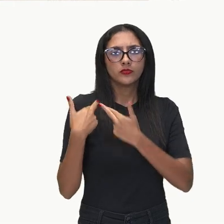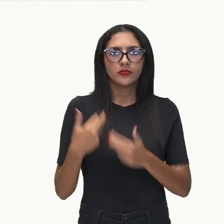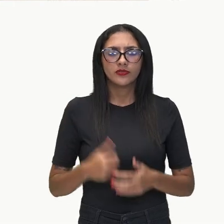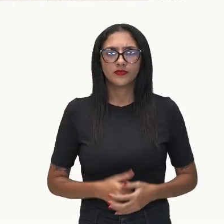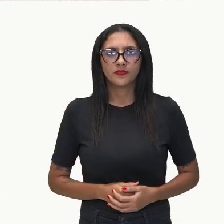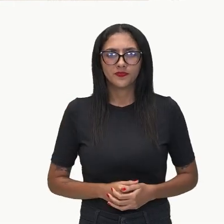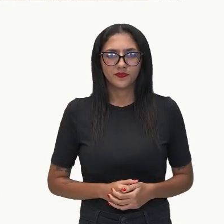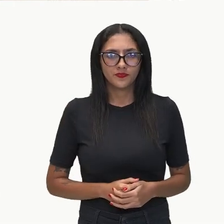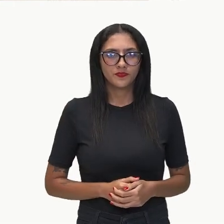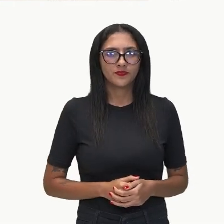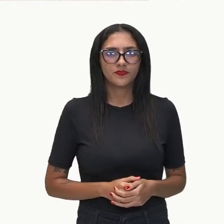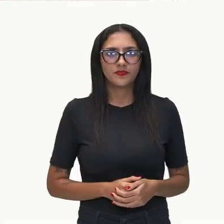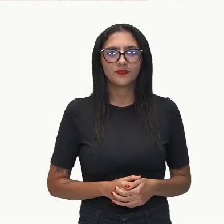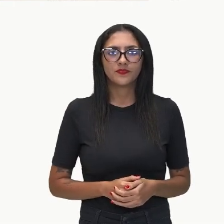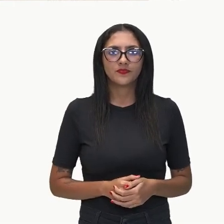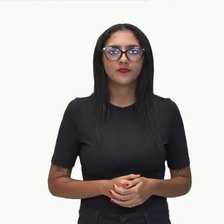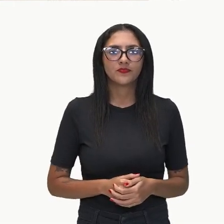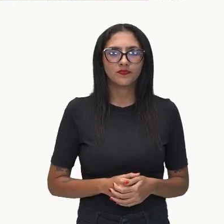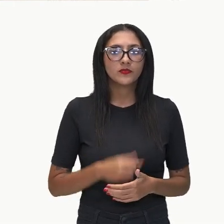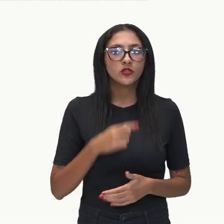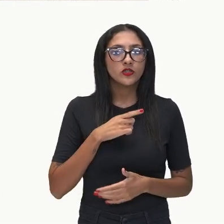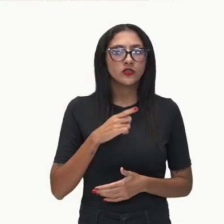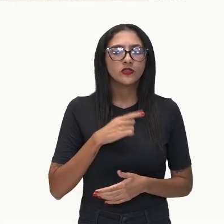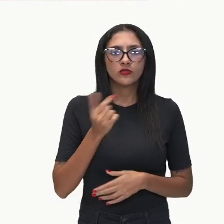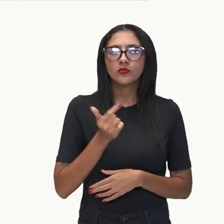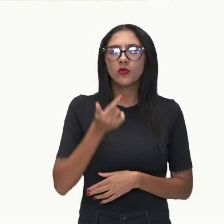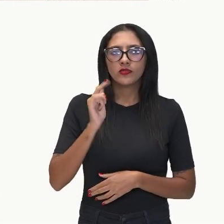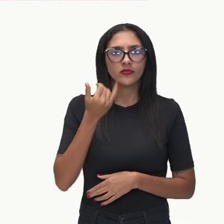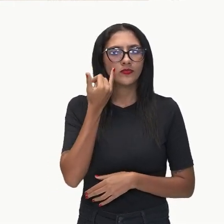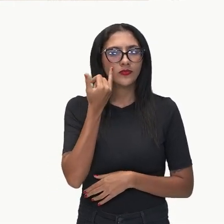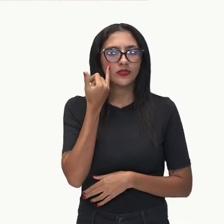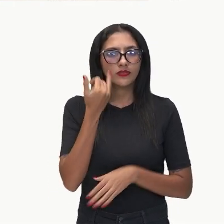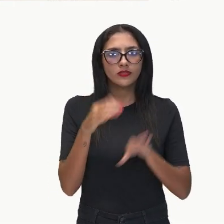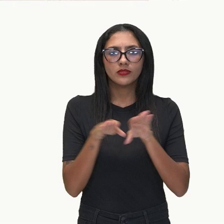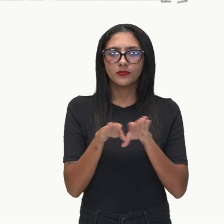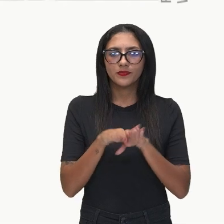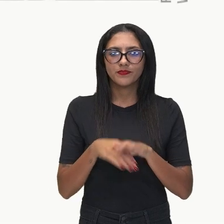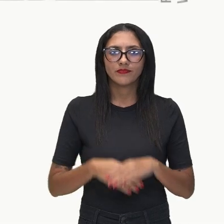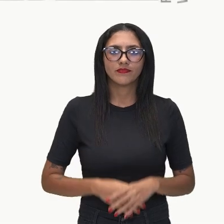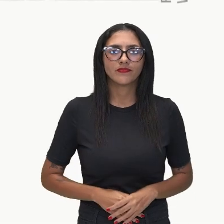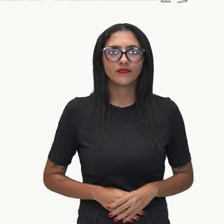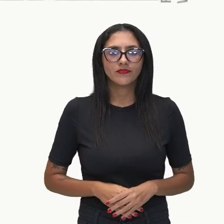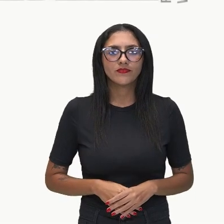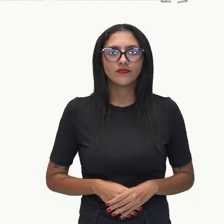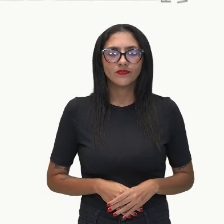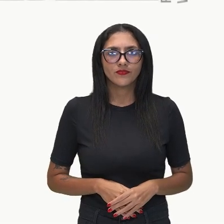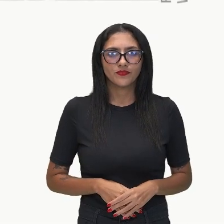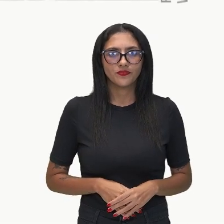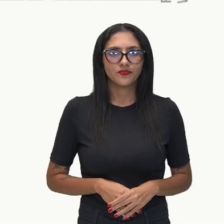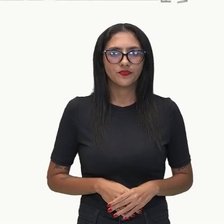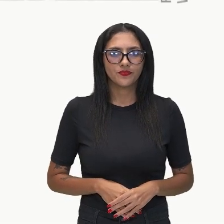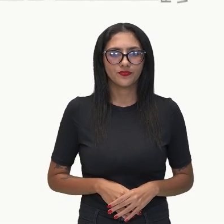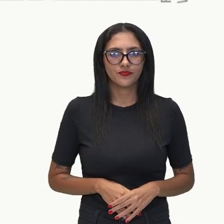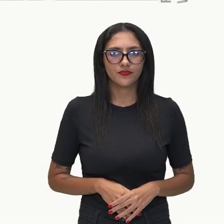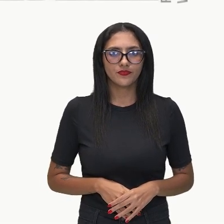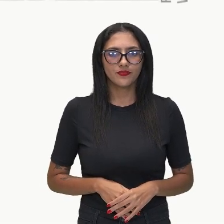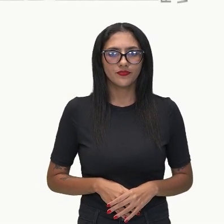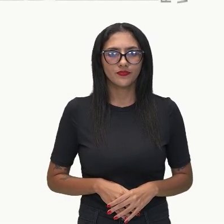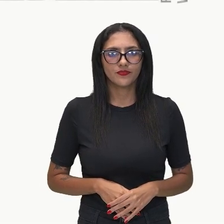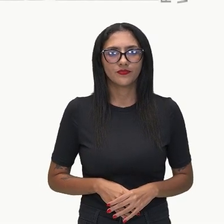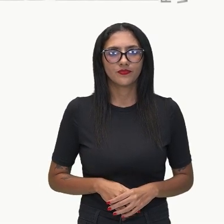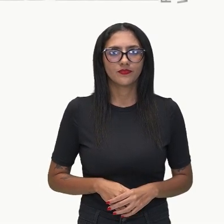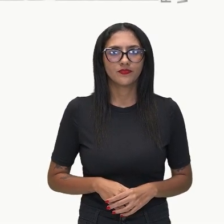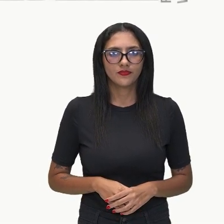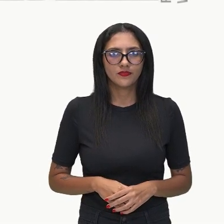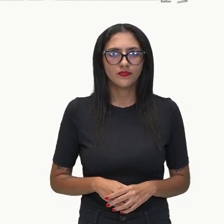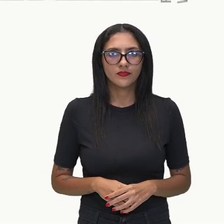dados aqui, né, sobre esse Tratado de Versalhes, que nós vamos observar. Então,